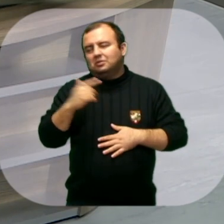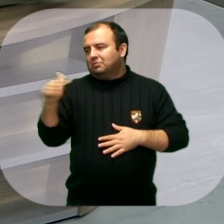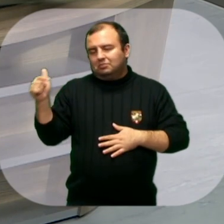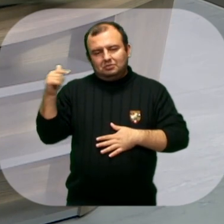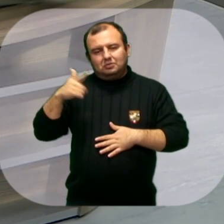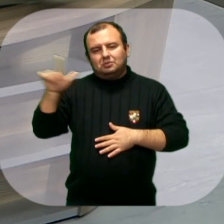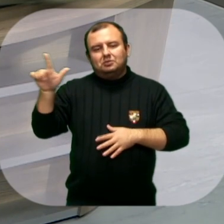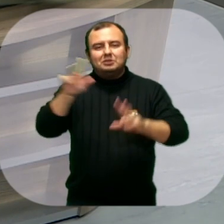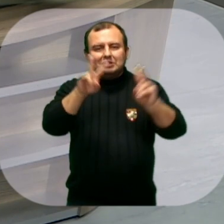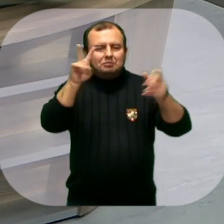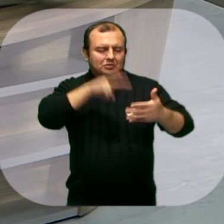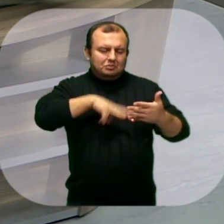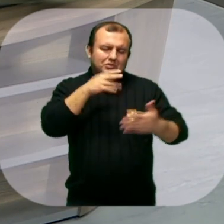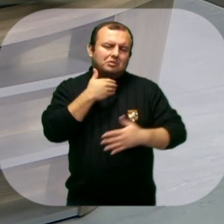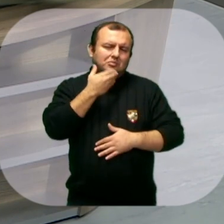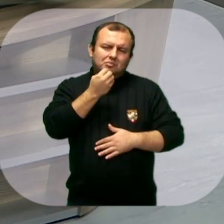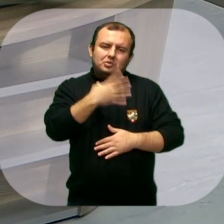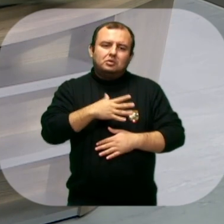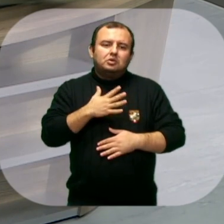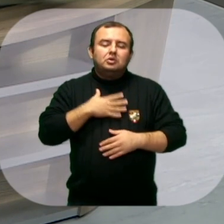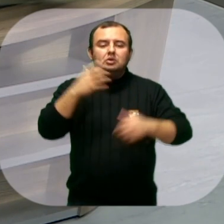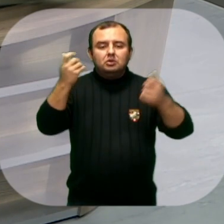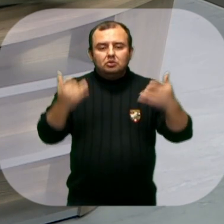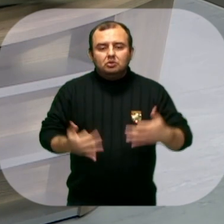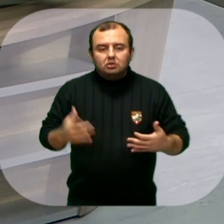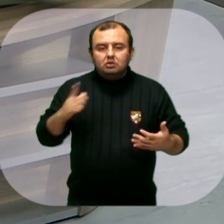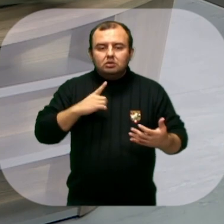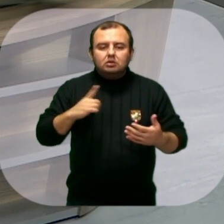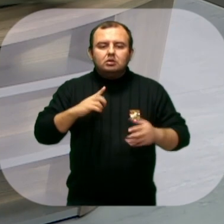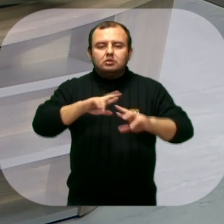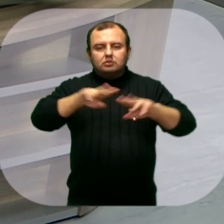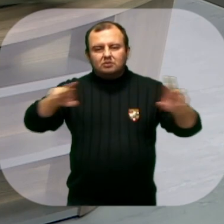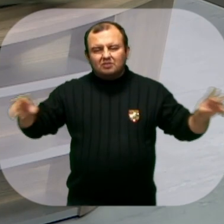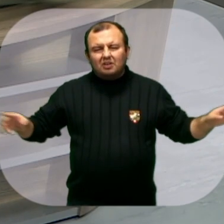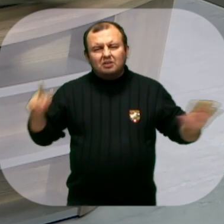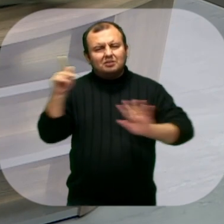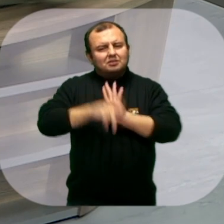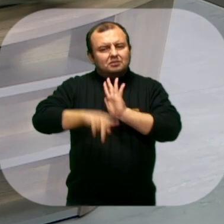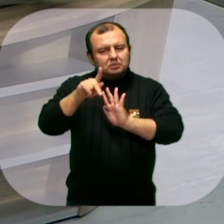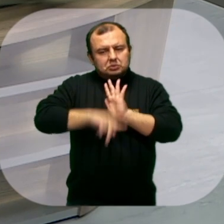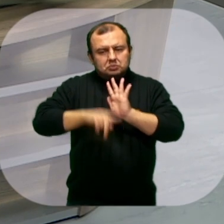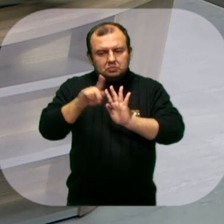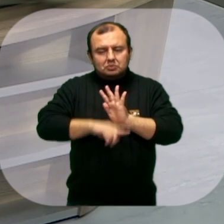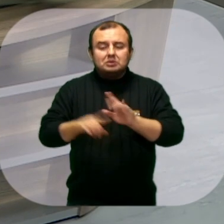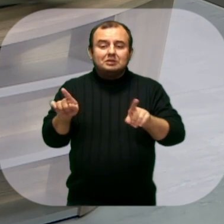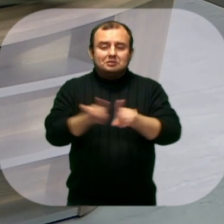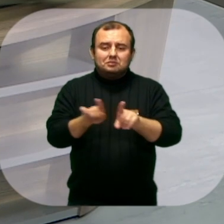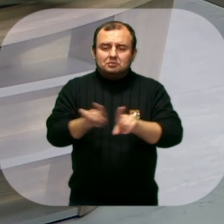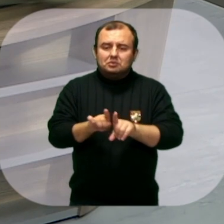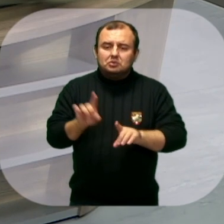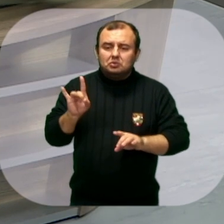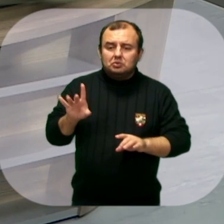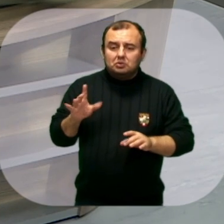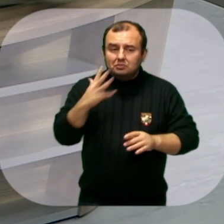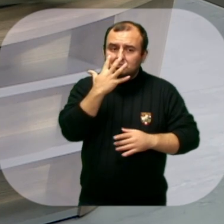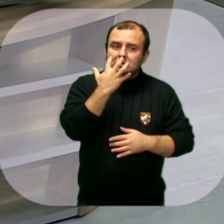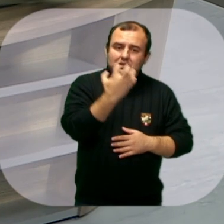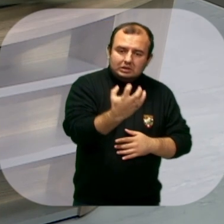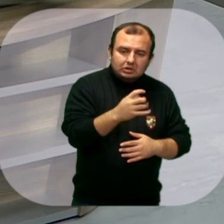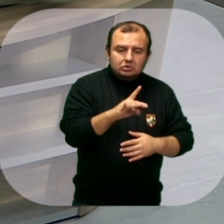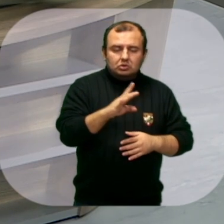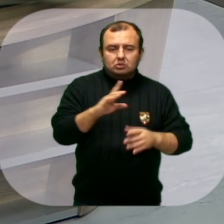né? Não tem. Você nos falava que vocês estão com vários e vários projetos, não apenas para atrair